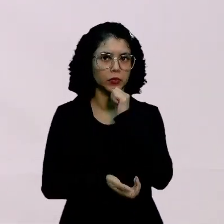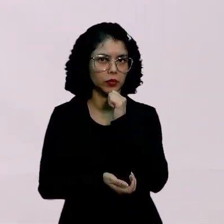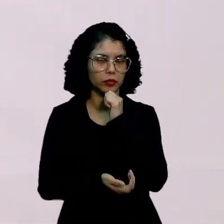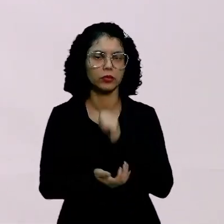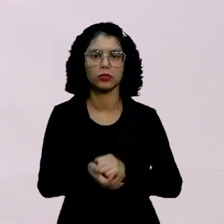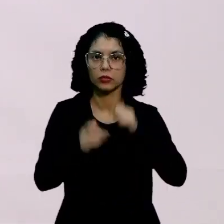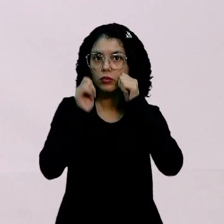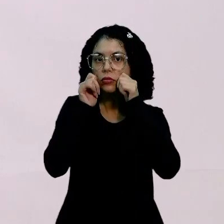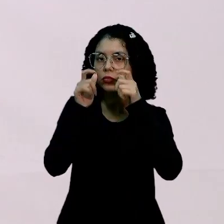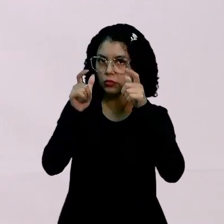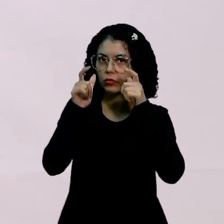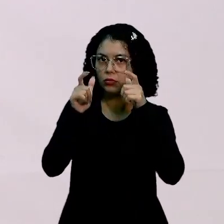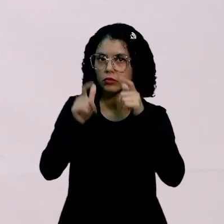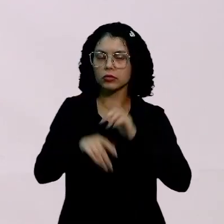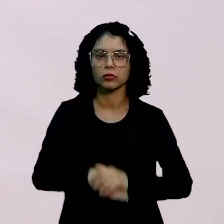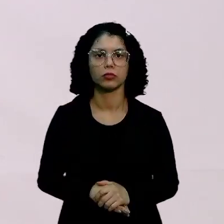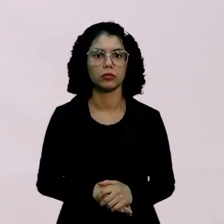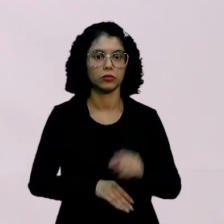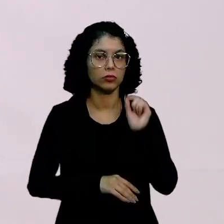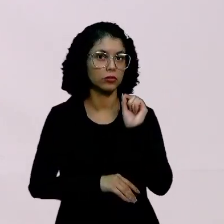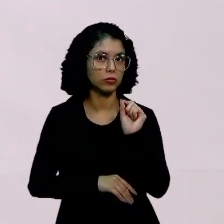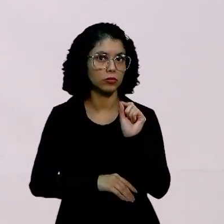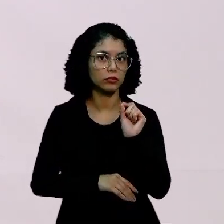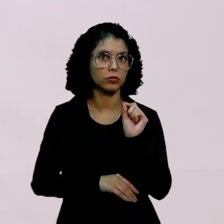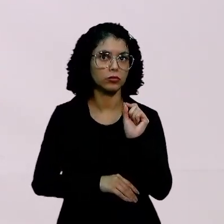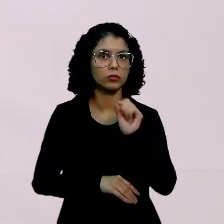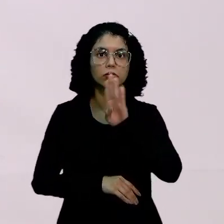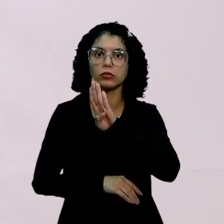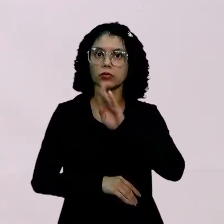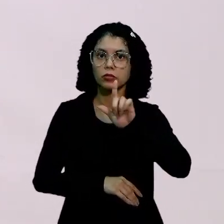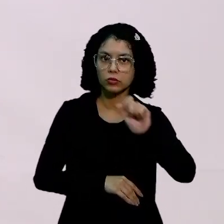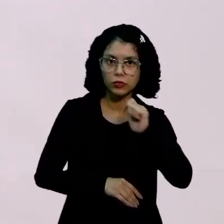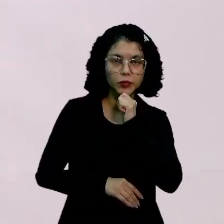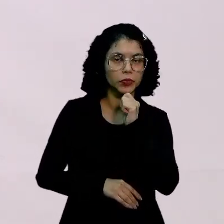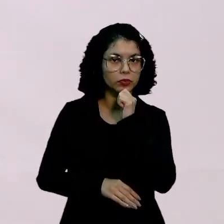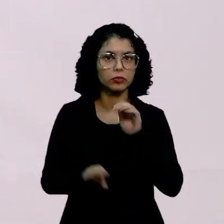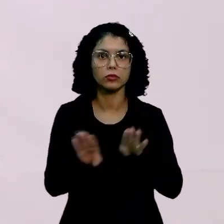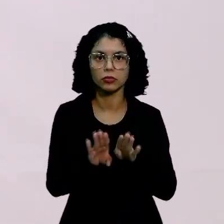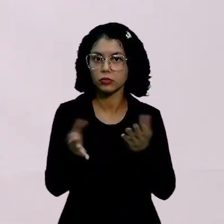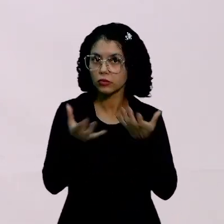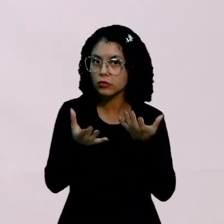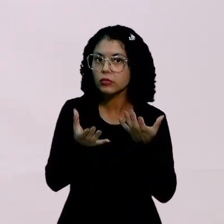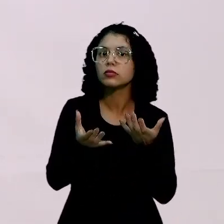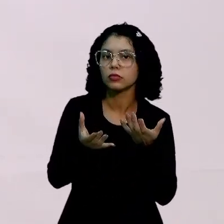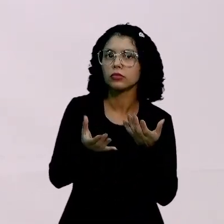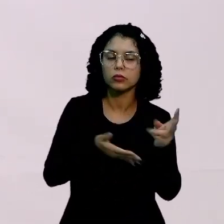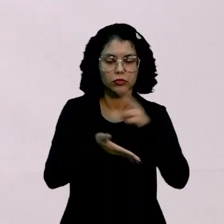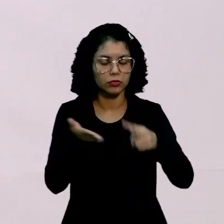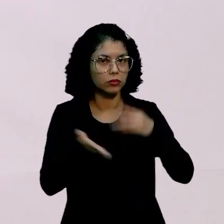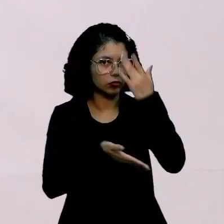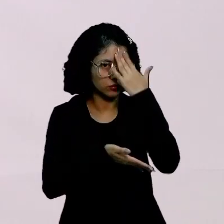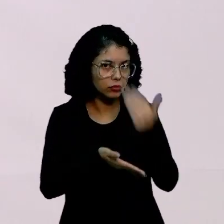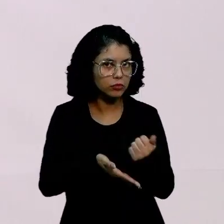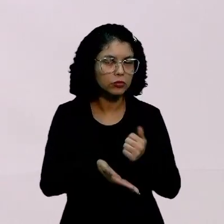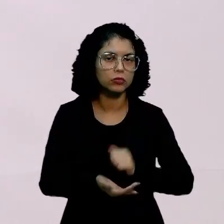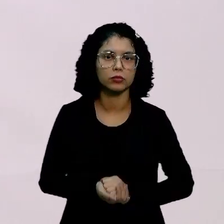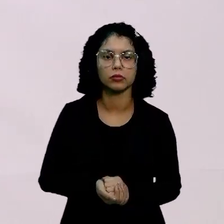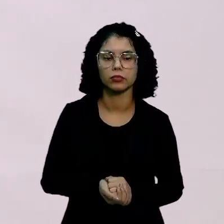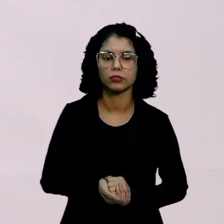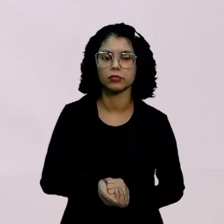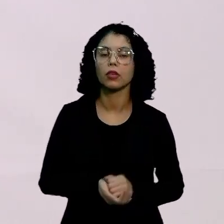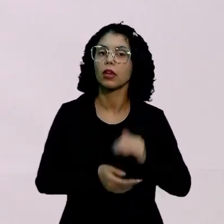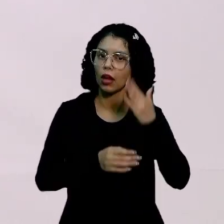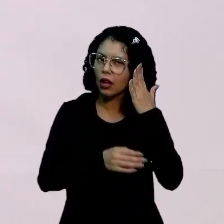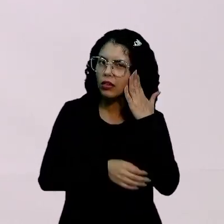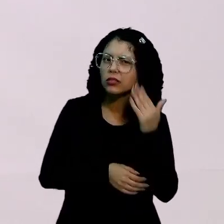prestar bastante atenção no que Bill Gates não quer que os leitores saibam, ok? Apesar deles